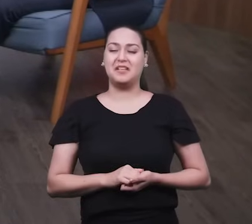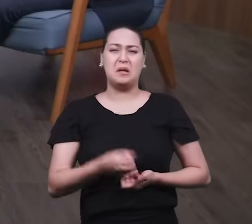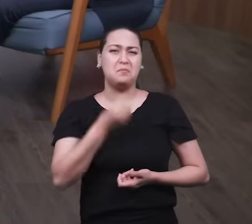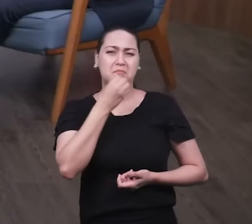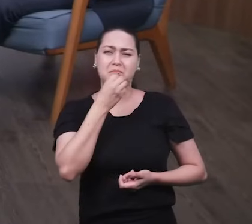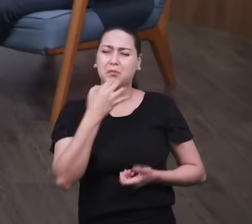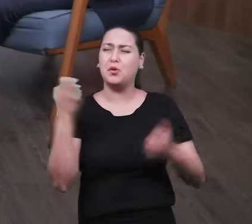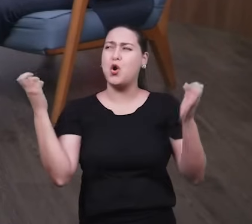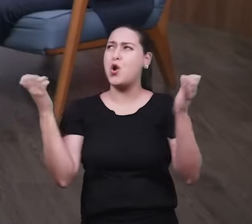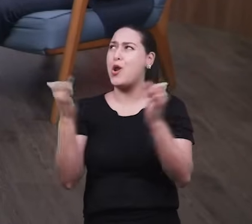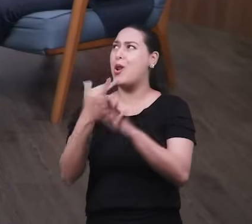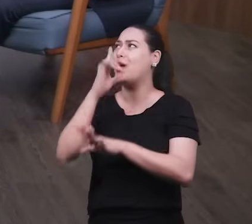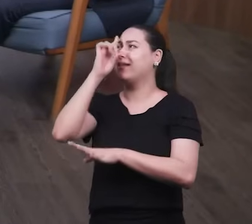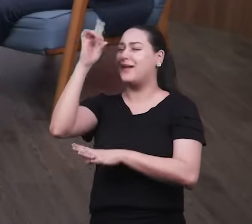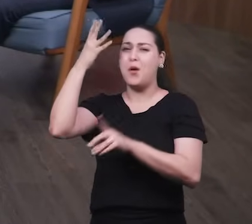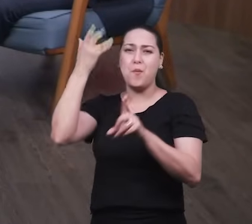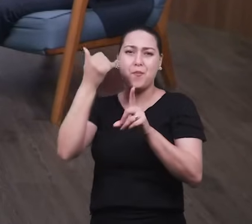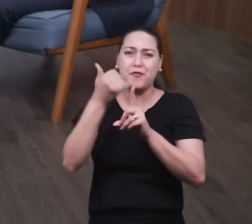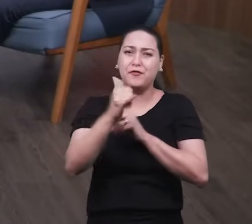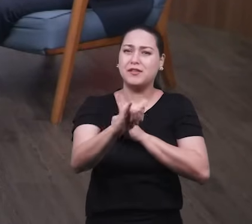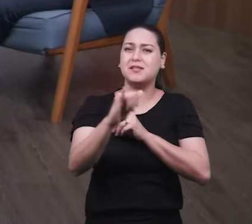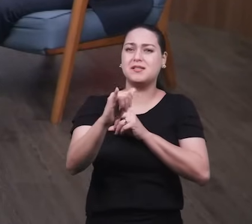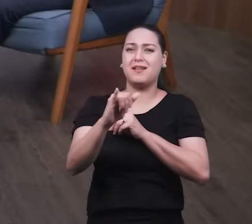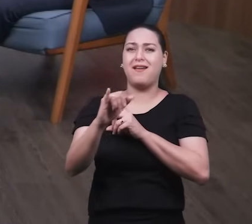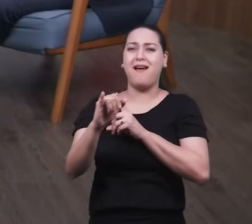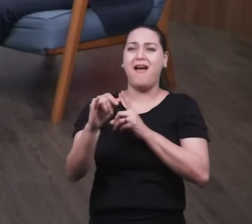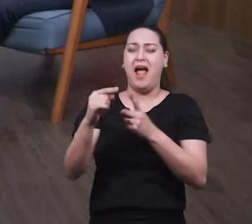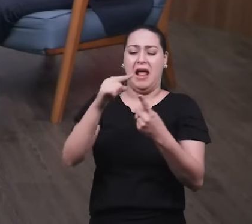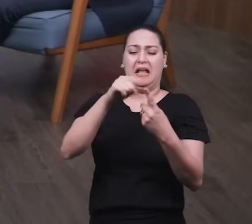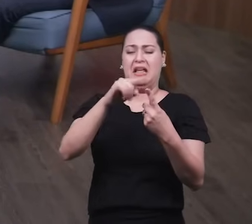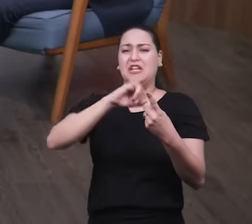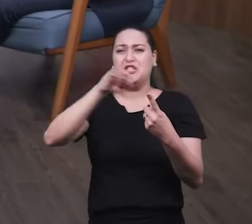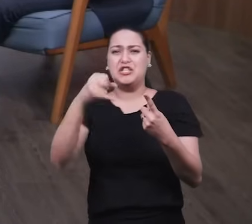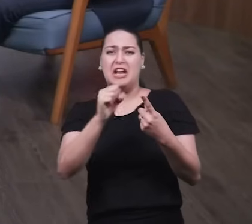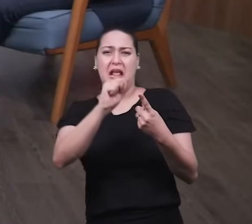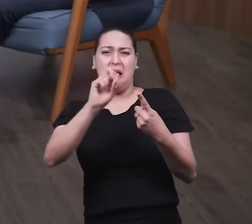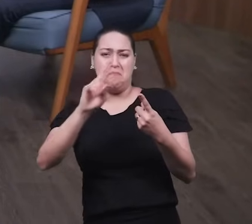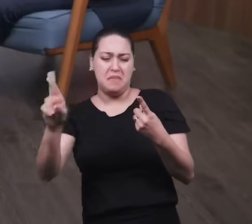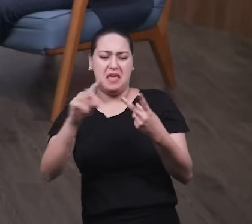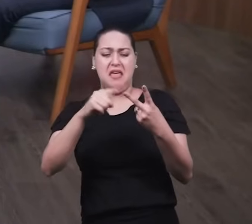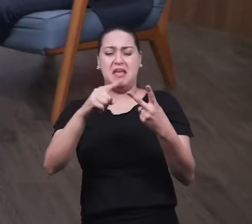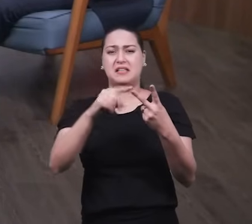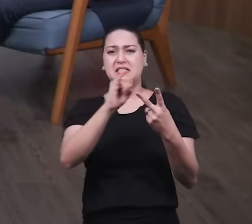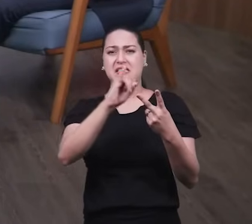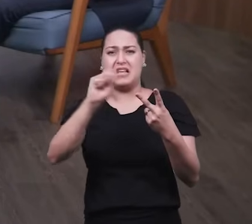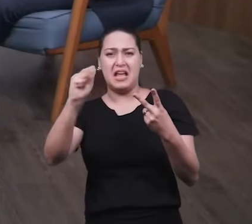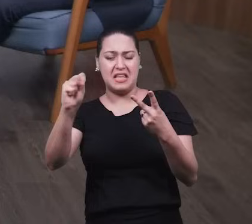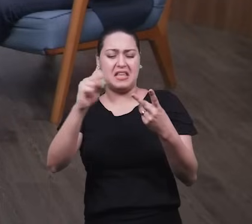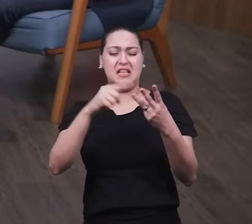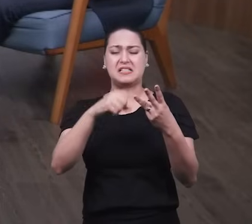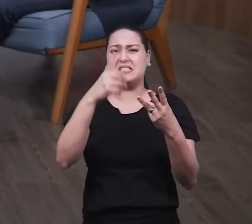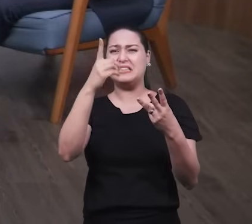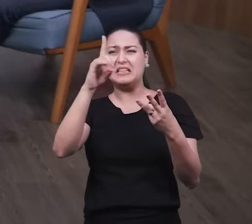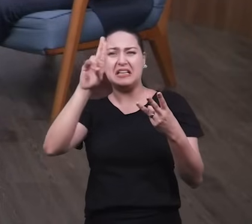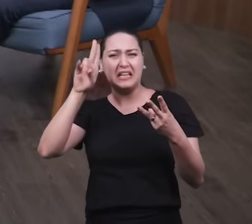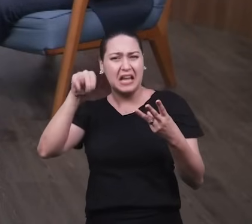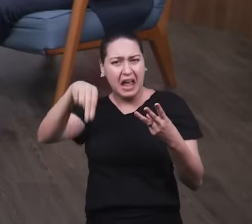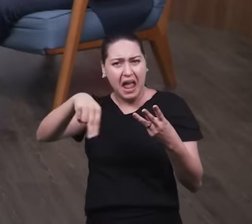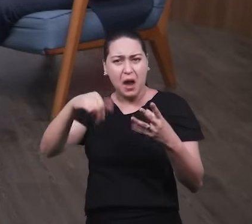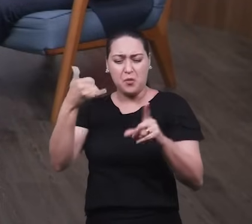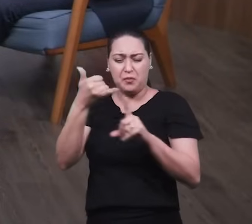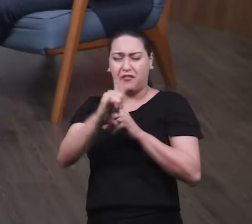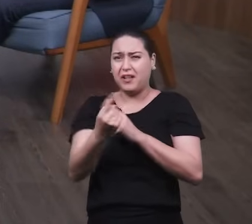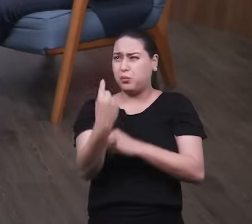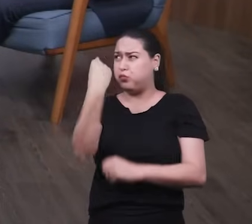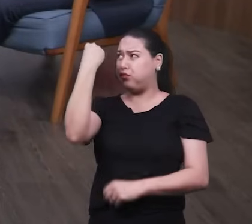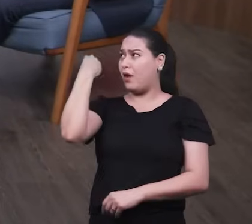que o mesmo espírito de profecia, exatamente, que visitou Isaías, Jeremias, Daniel e tantos outros, tem